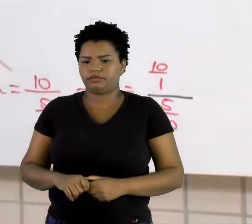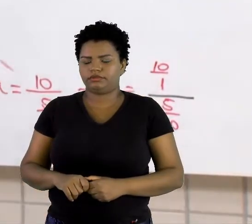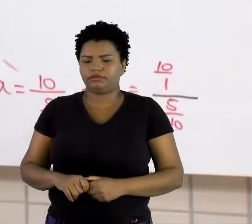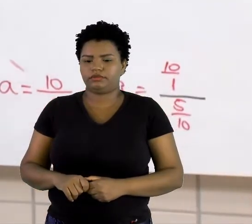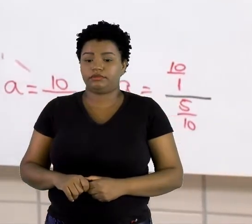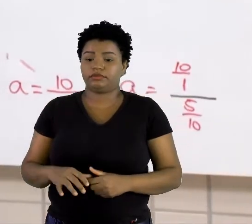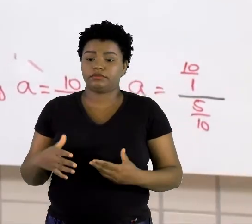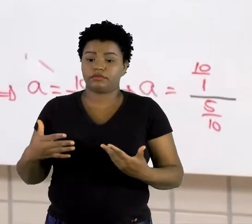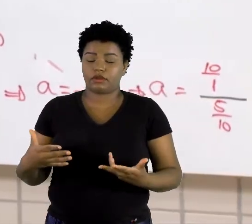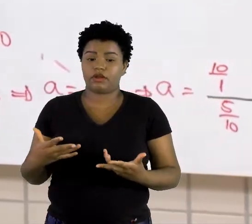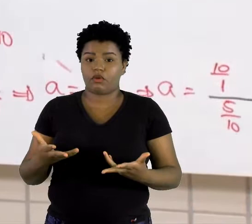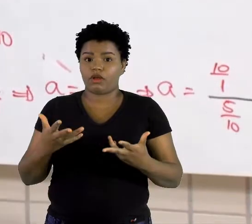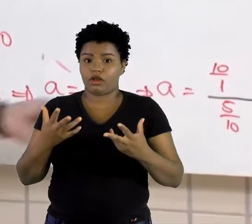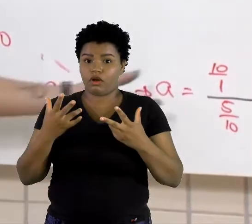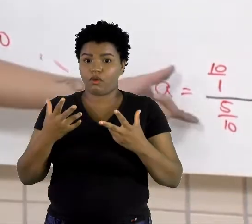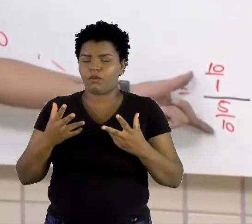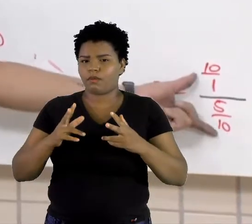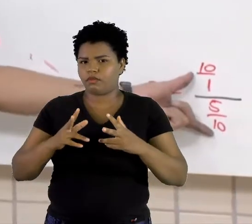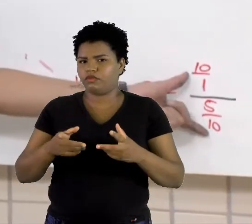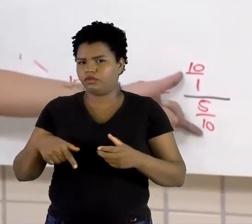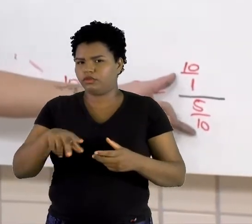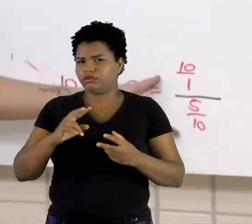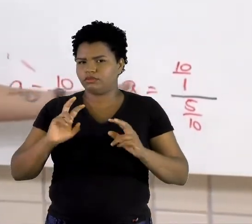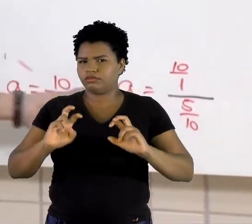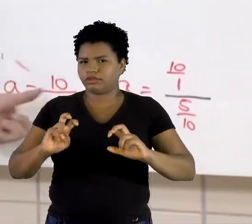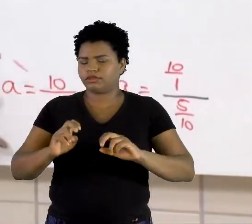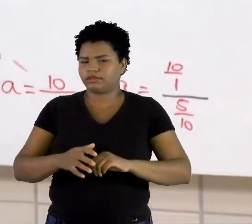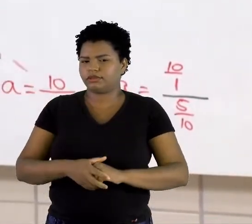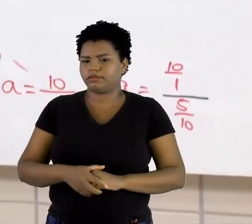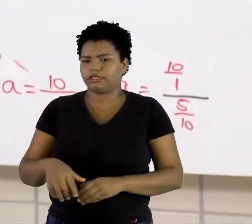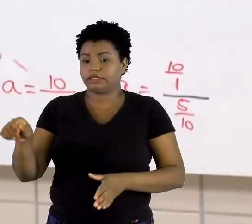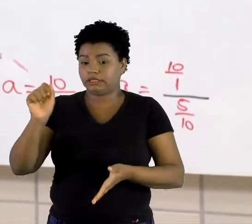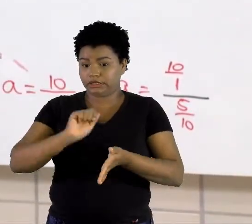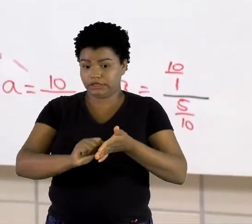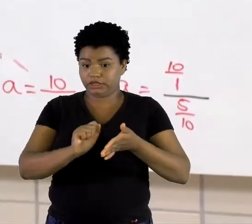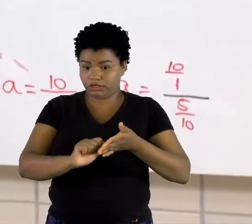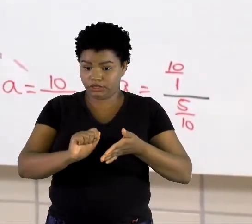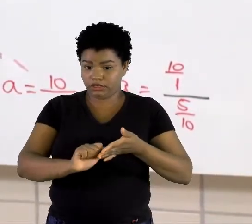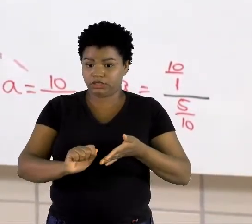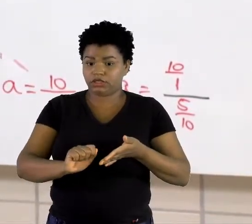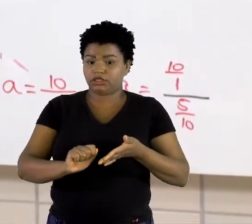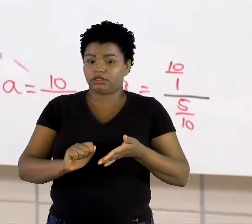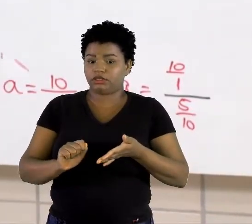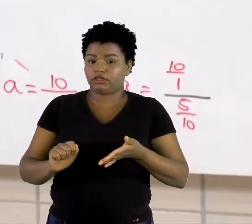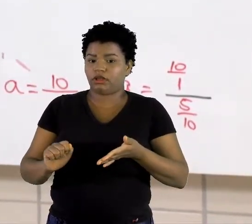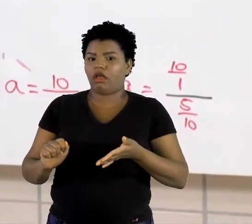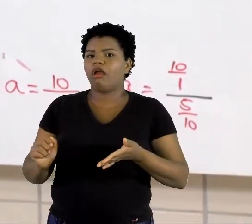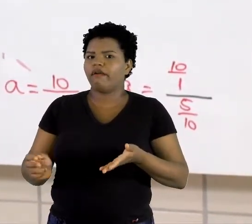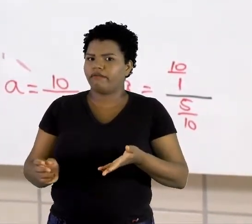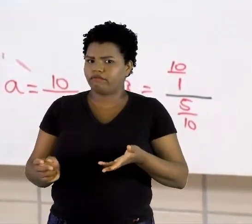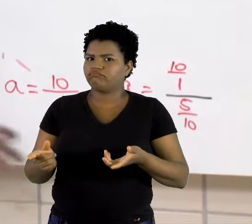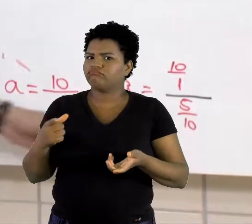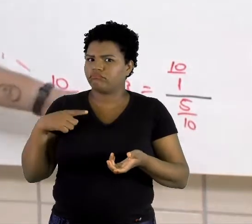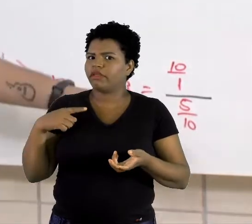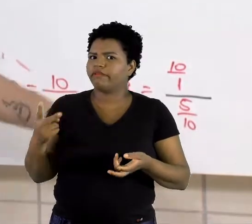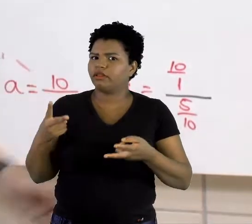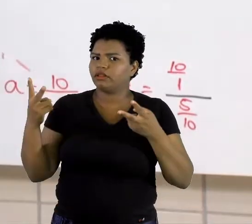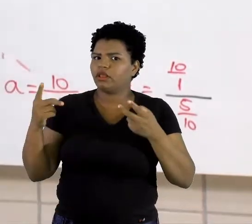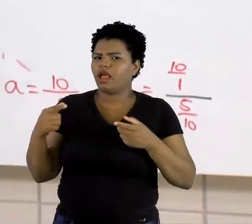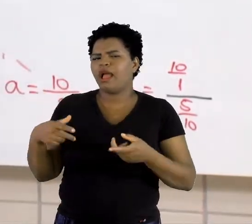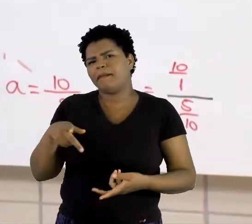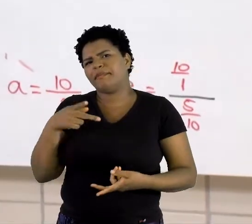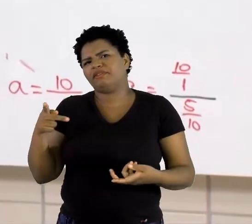Aqui eu quero chamar a atenção de vocês. Essa escrita e essa escrita, ela se equivale. Professor, mas ficou muito feio, é